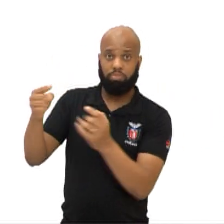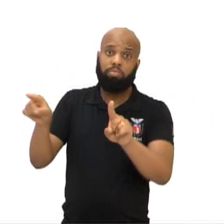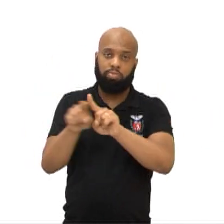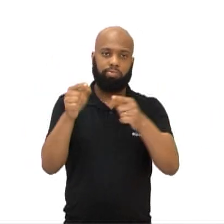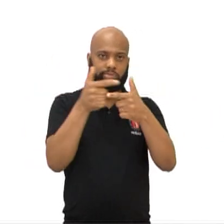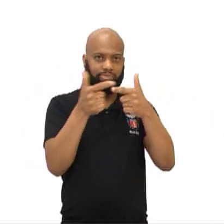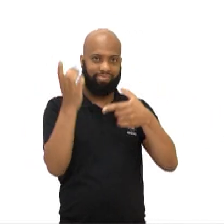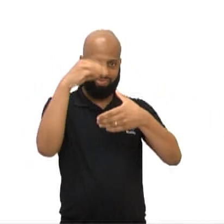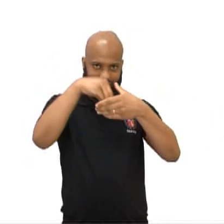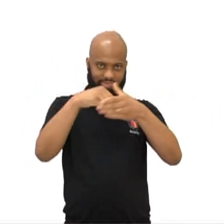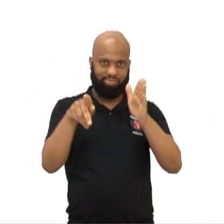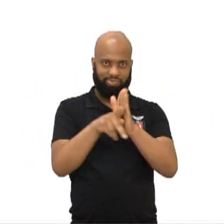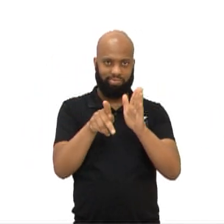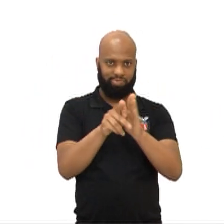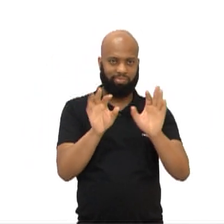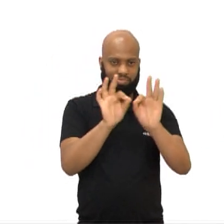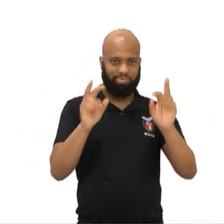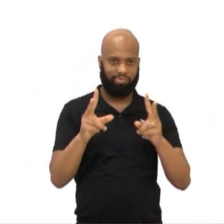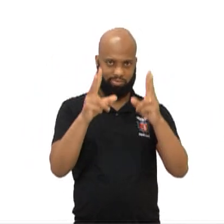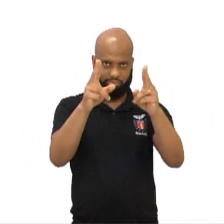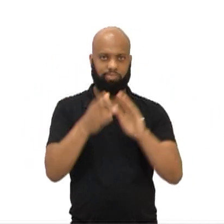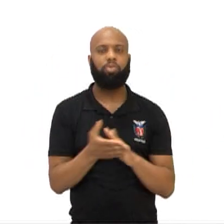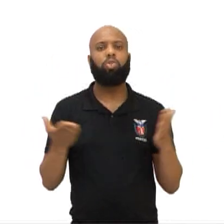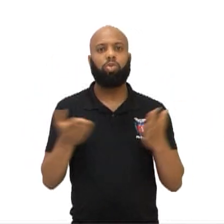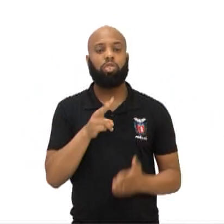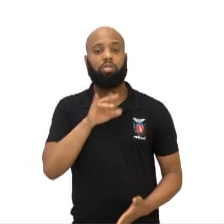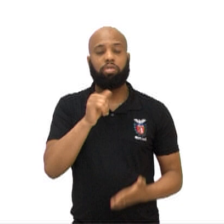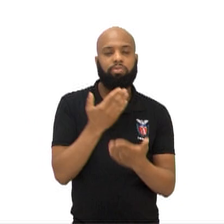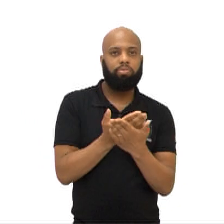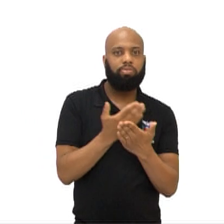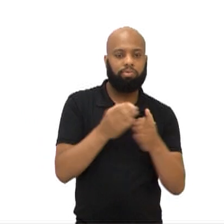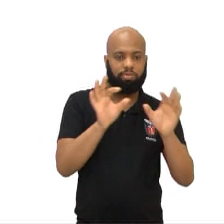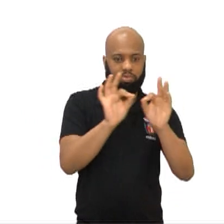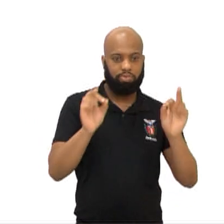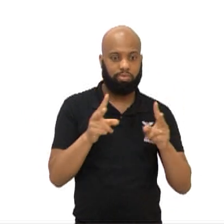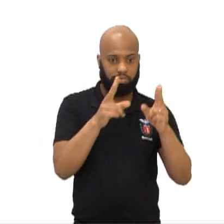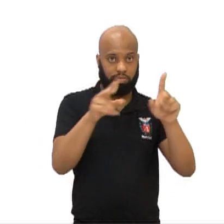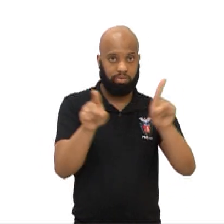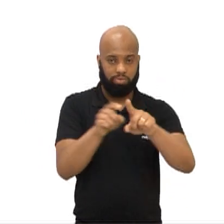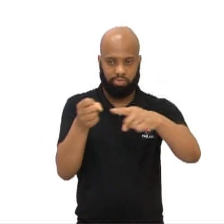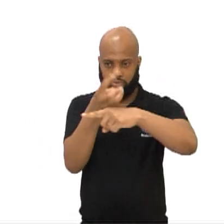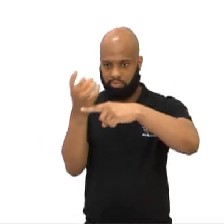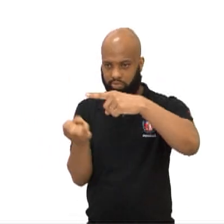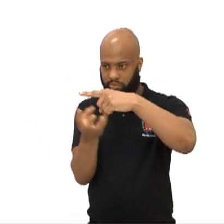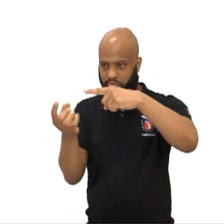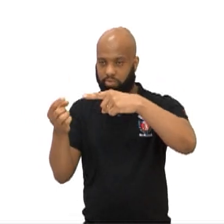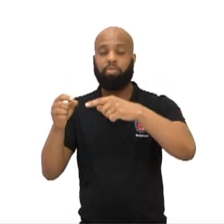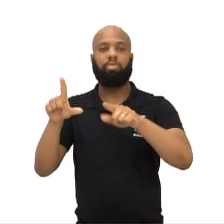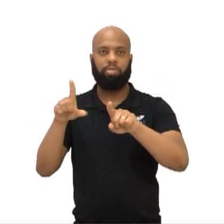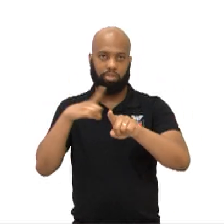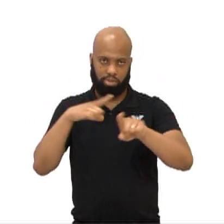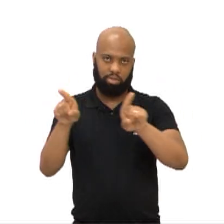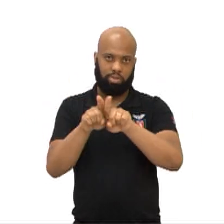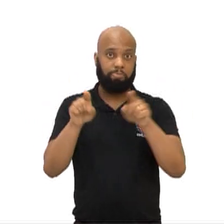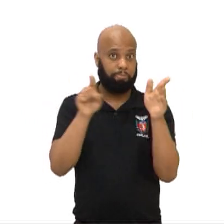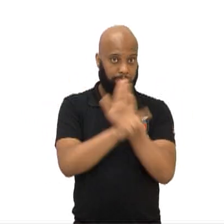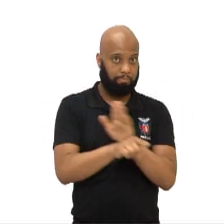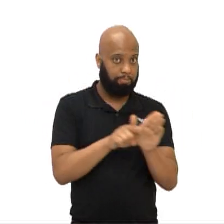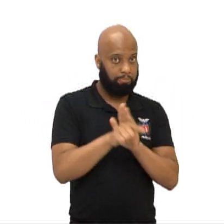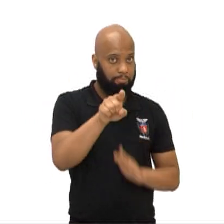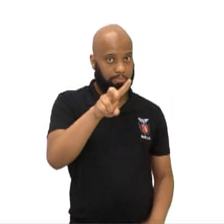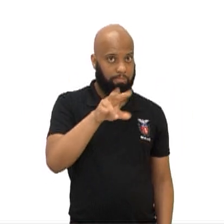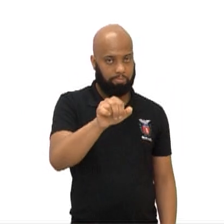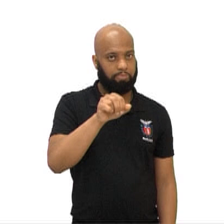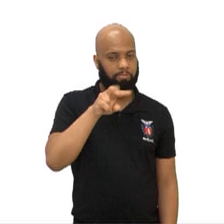aula, estudaremos segmentos proporcionais, razão e proporção com exercícios. Então,